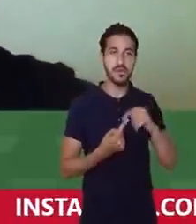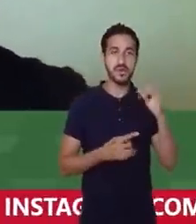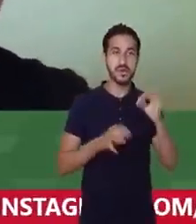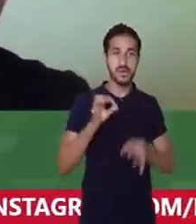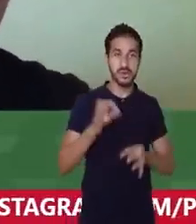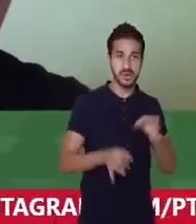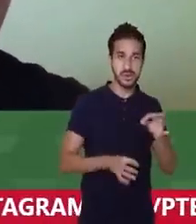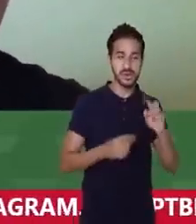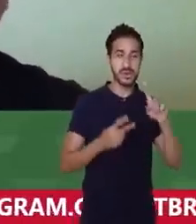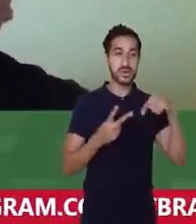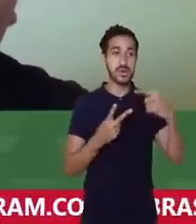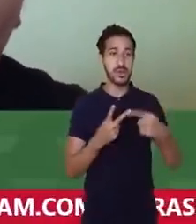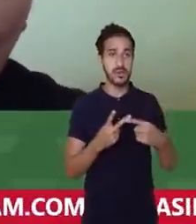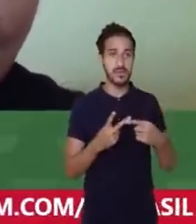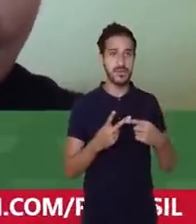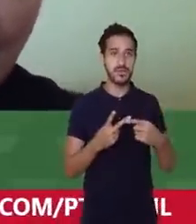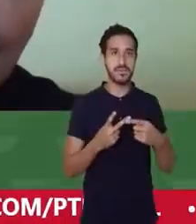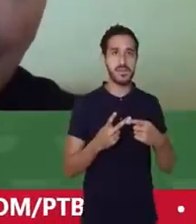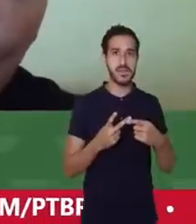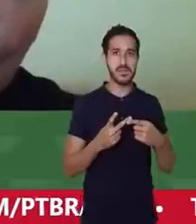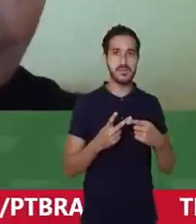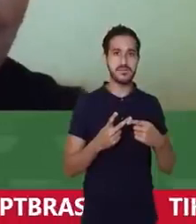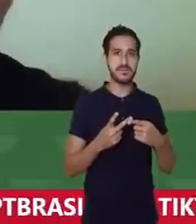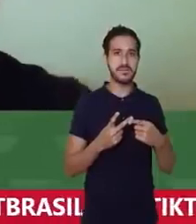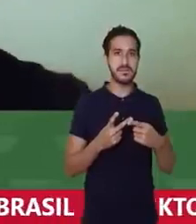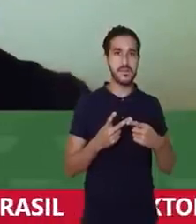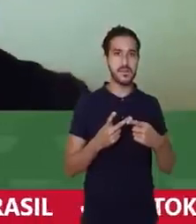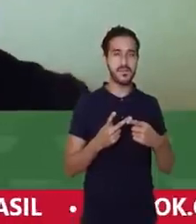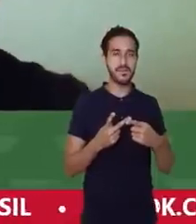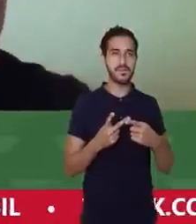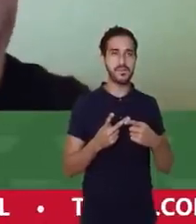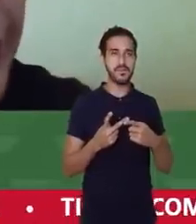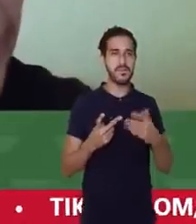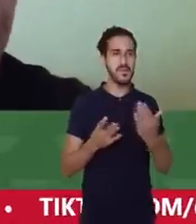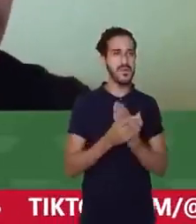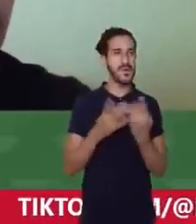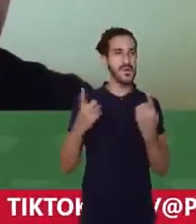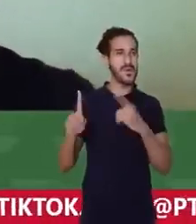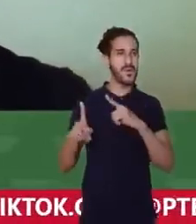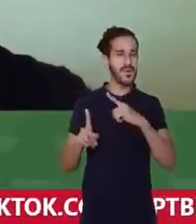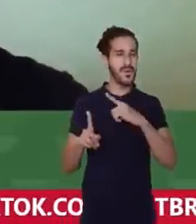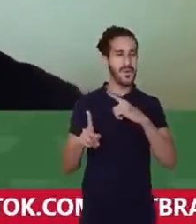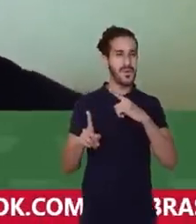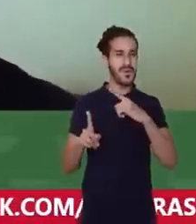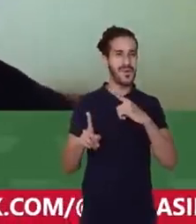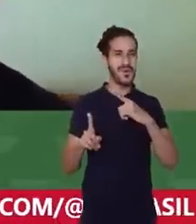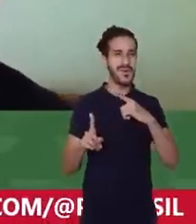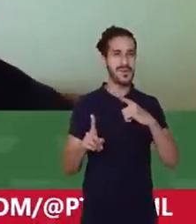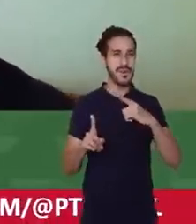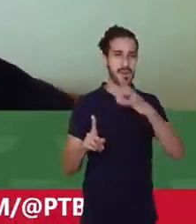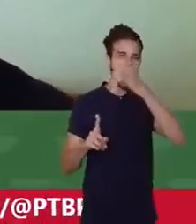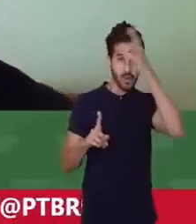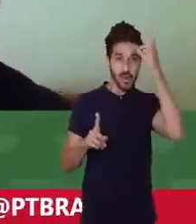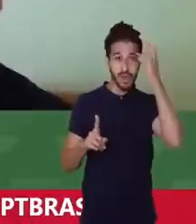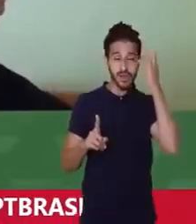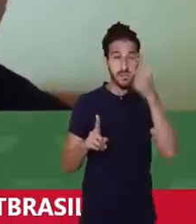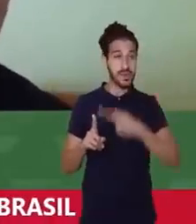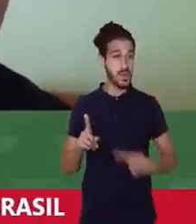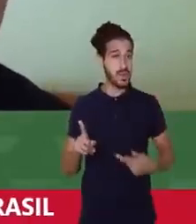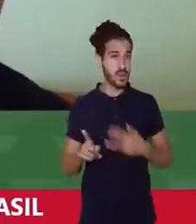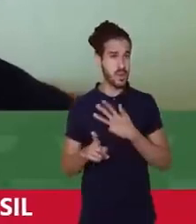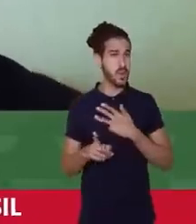julgar, depois, para condenar um inocente, que é o presidente Lula. Como